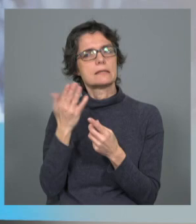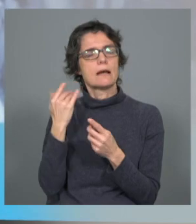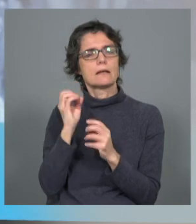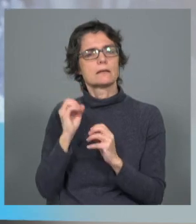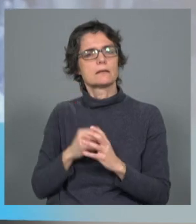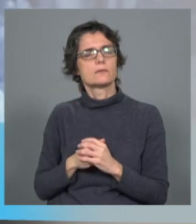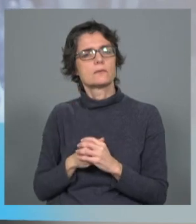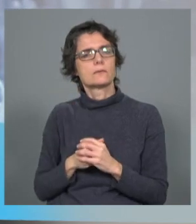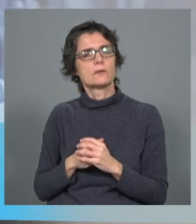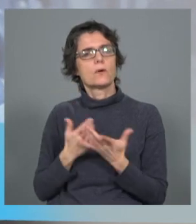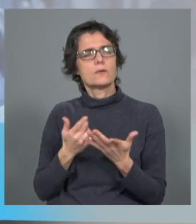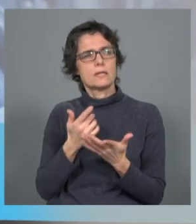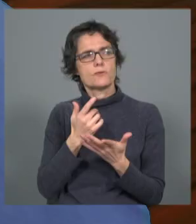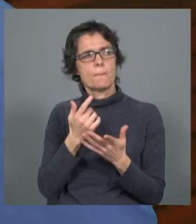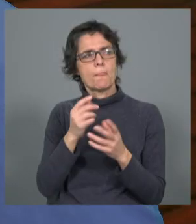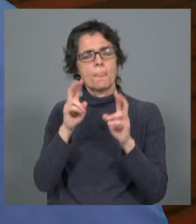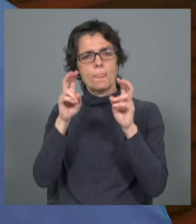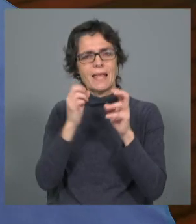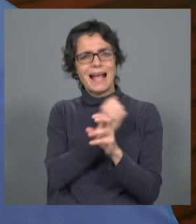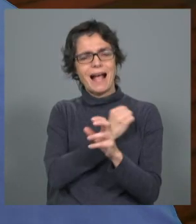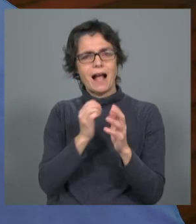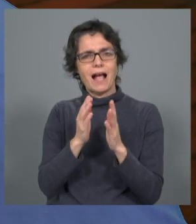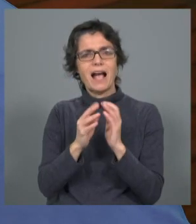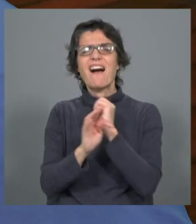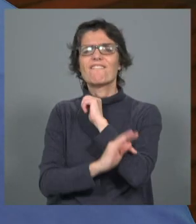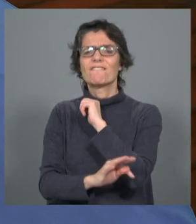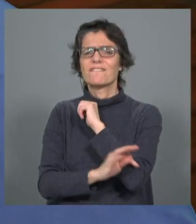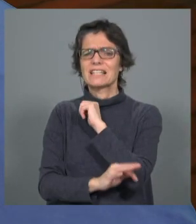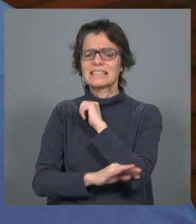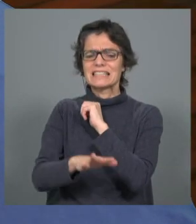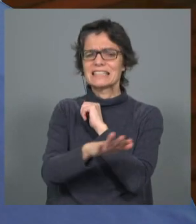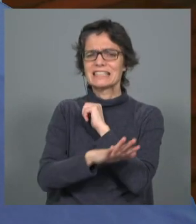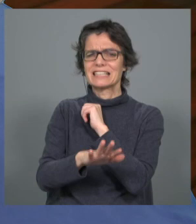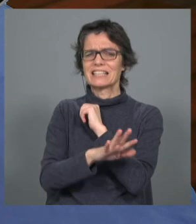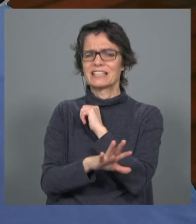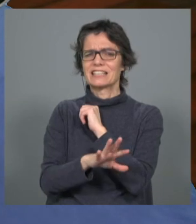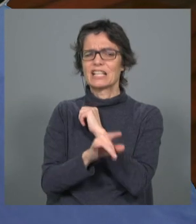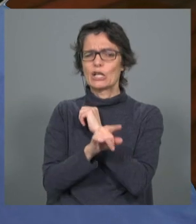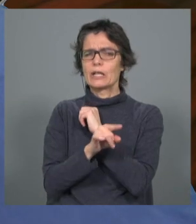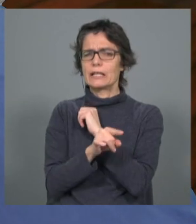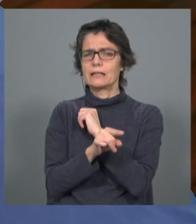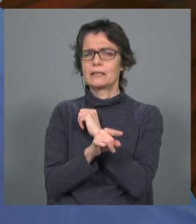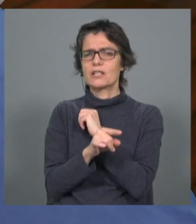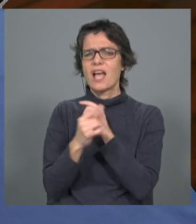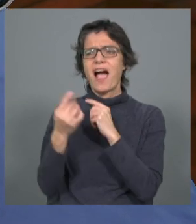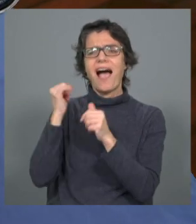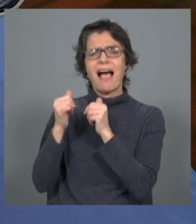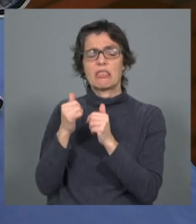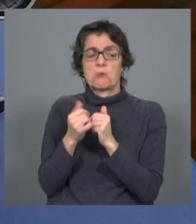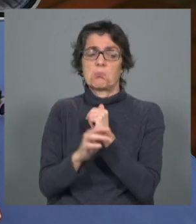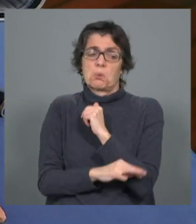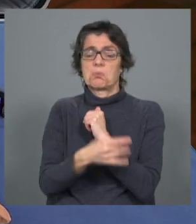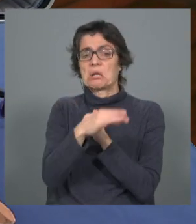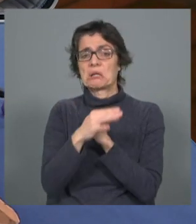a questão das freguesias, não é? Que a gente pergunta, uma freguesia aqui... Porquê? Porque eles tinham esta proximidade das pessoas, tinham